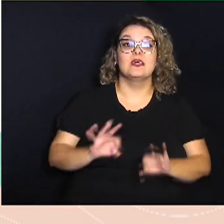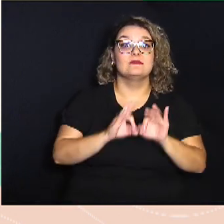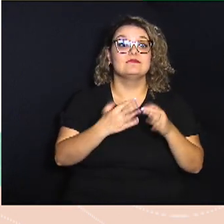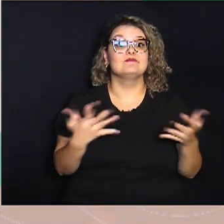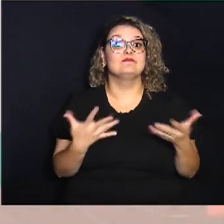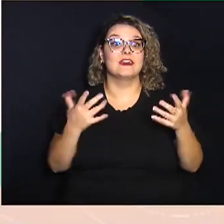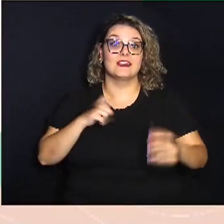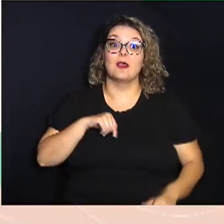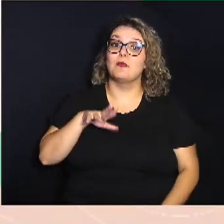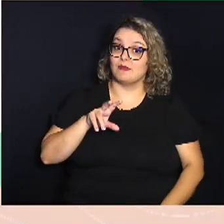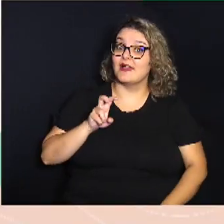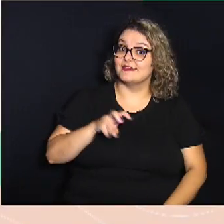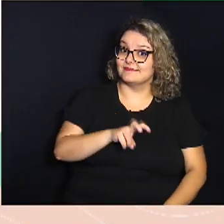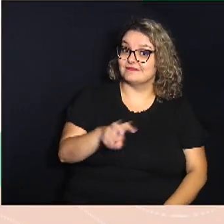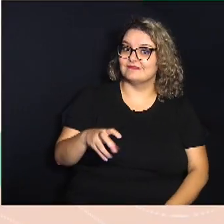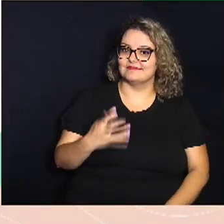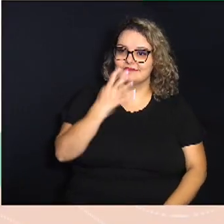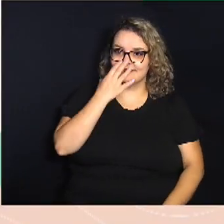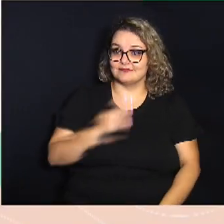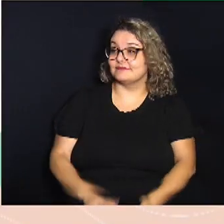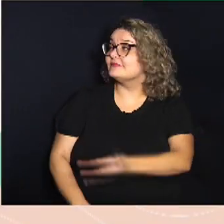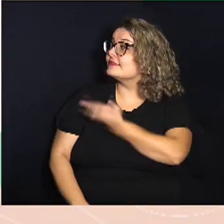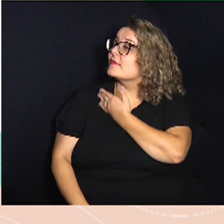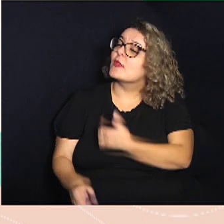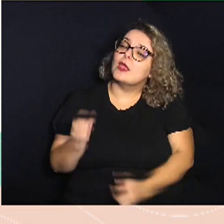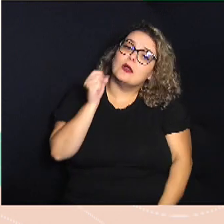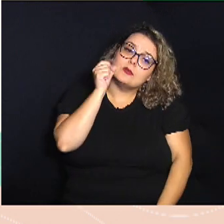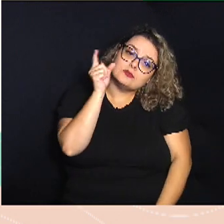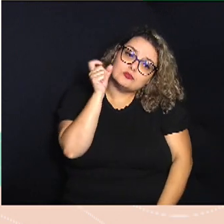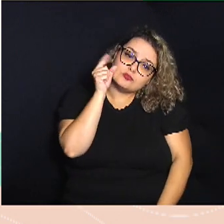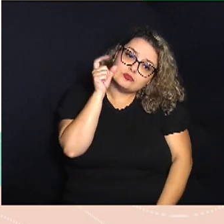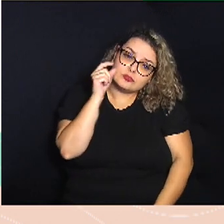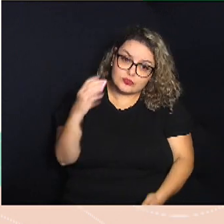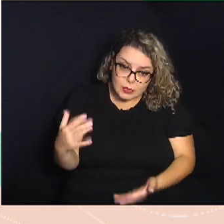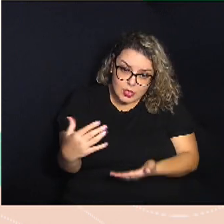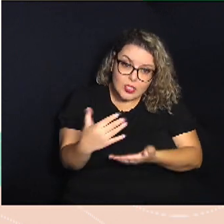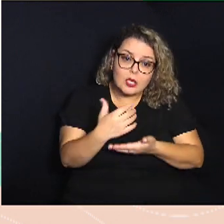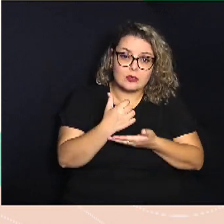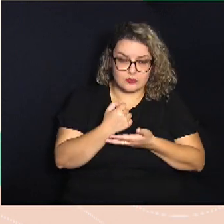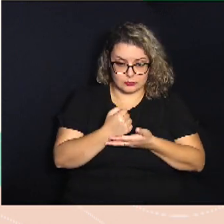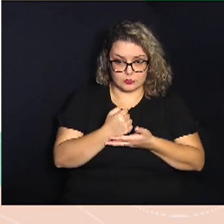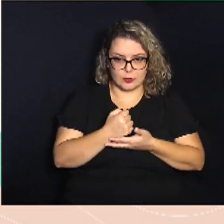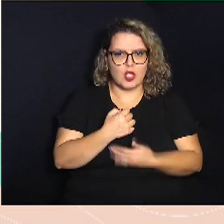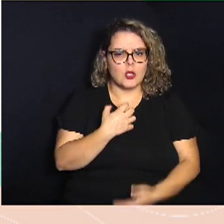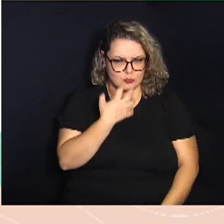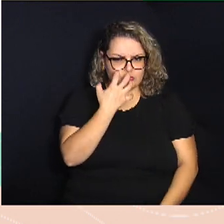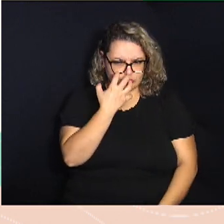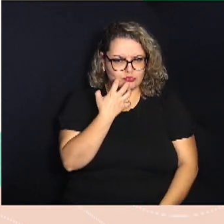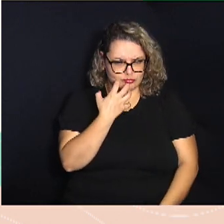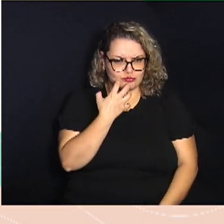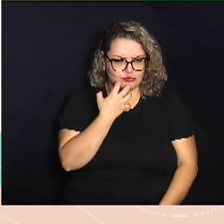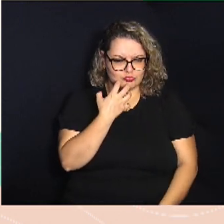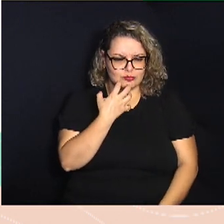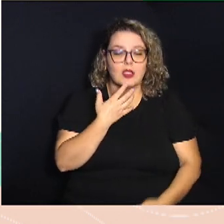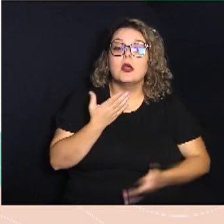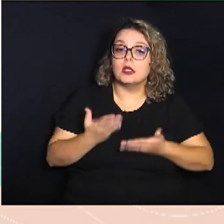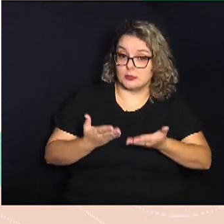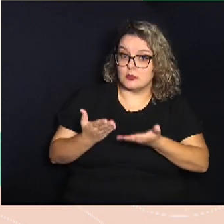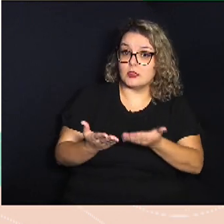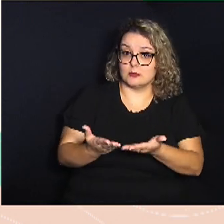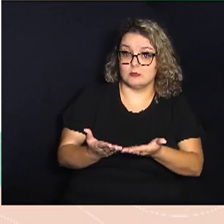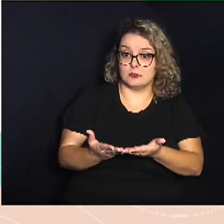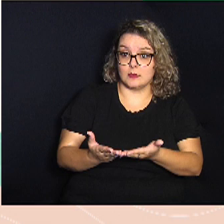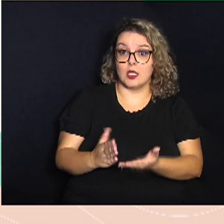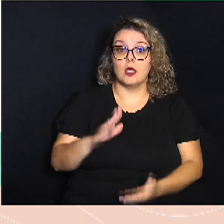cães. Dionísio é um gatinho recém-resgatado e bem bravinho. Ele está em tratamento, mas